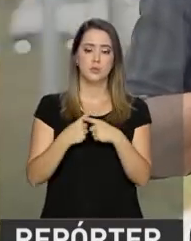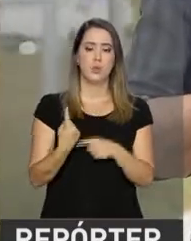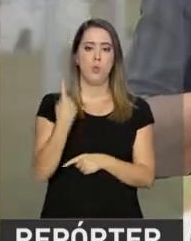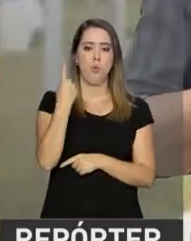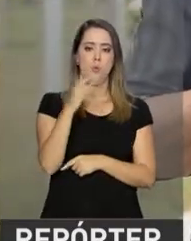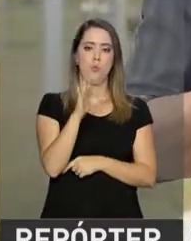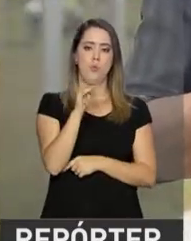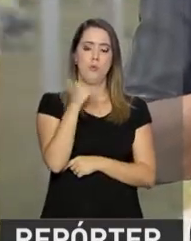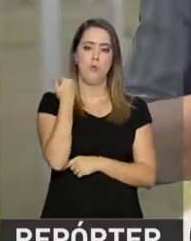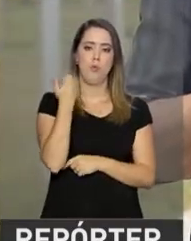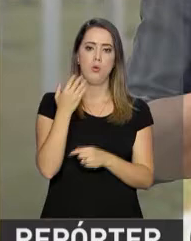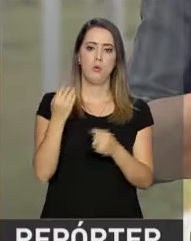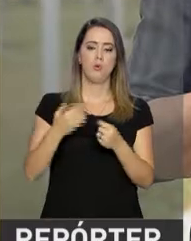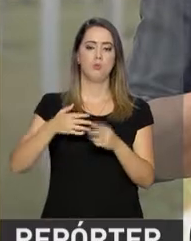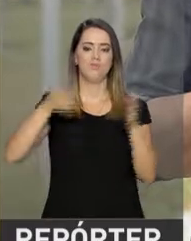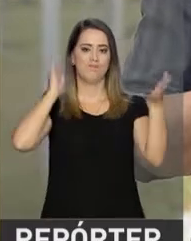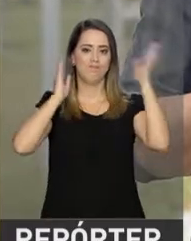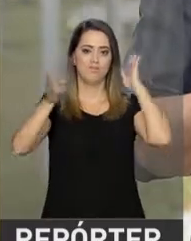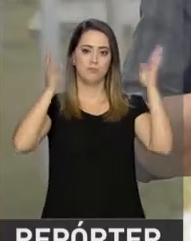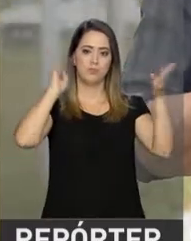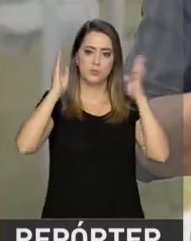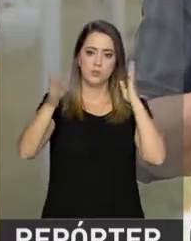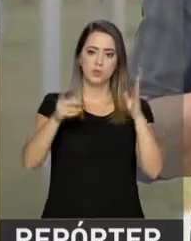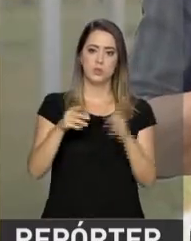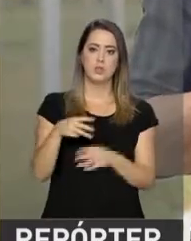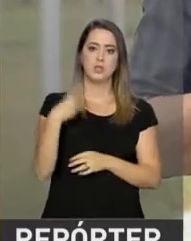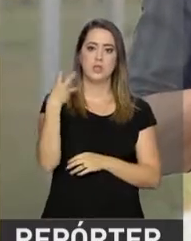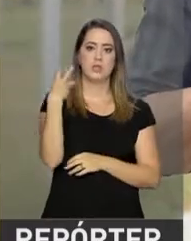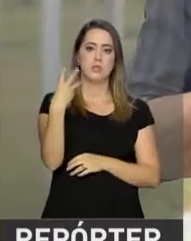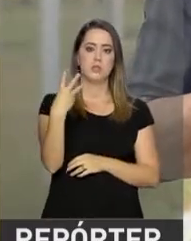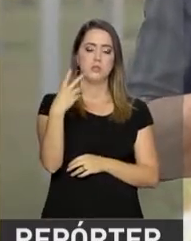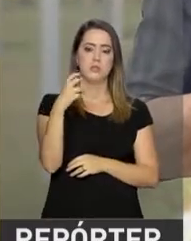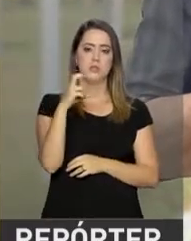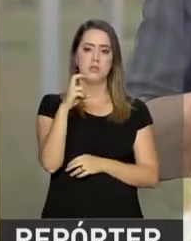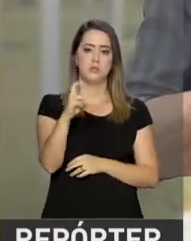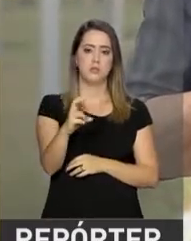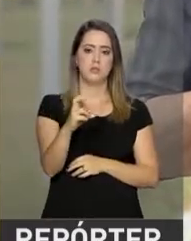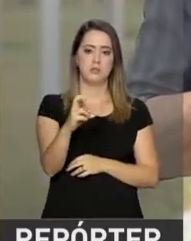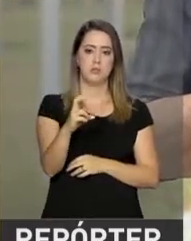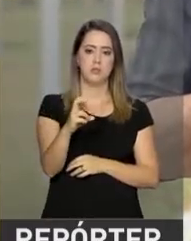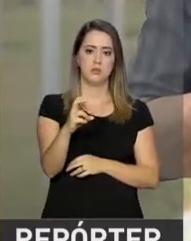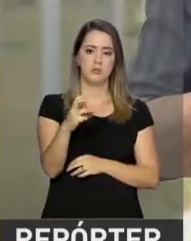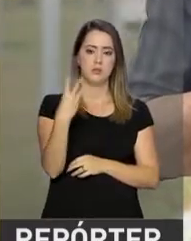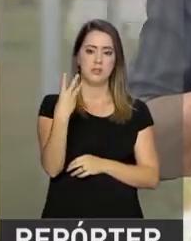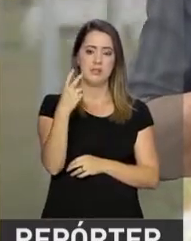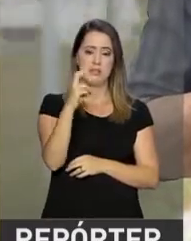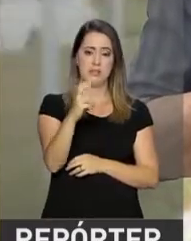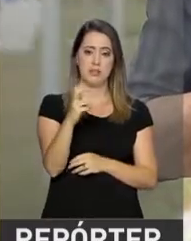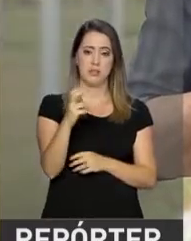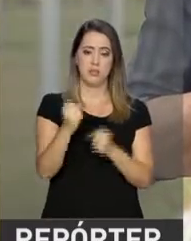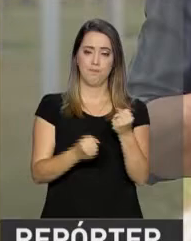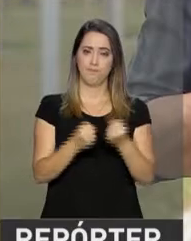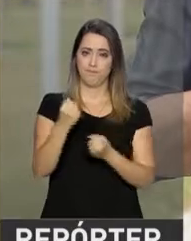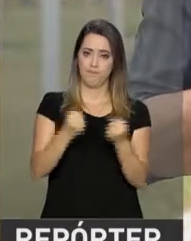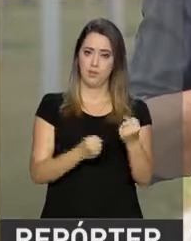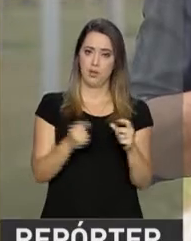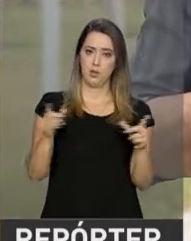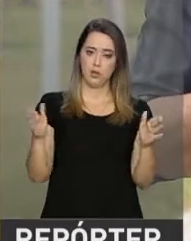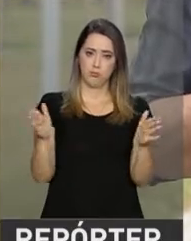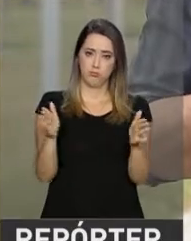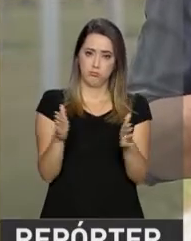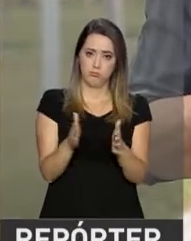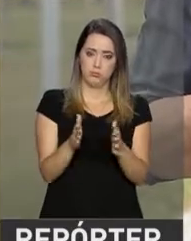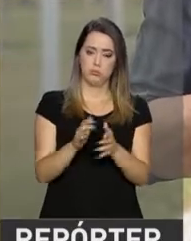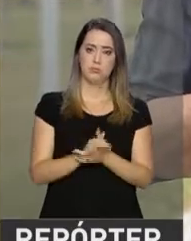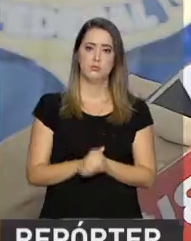cada acidente que causou a morte do condutor de uma carreta por exemplo a média é de mais 35 vítimas fatais de